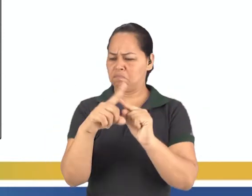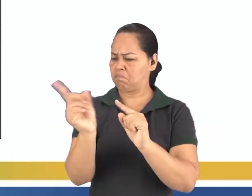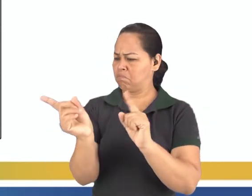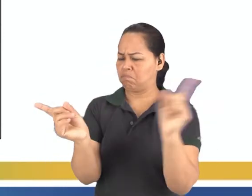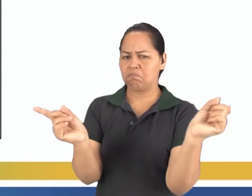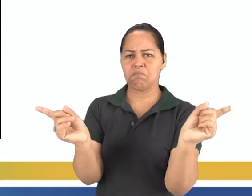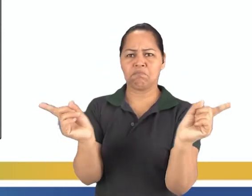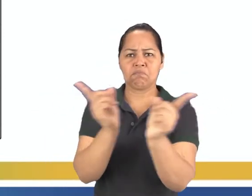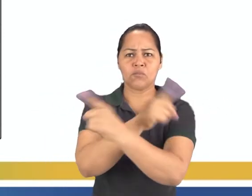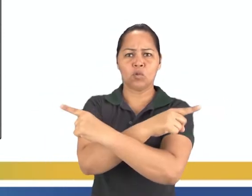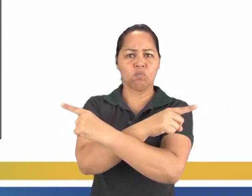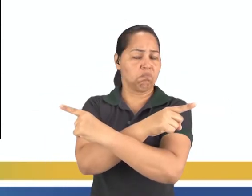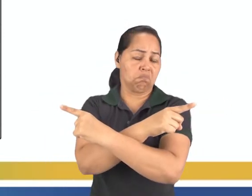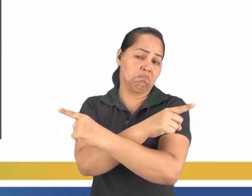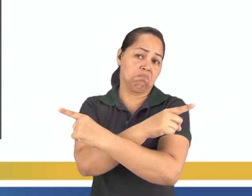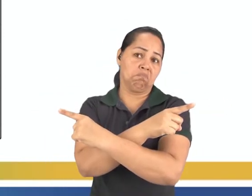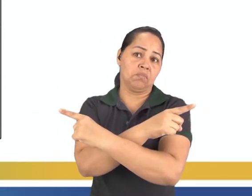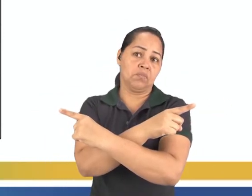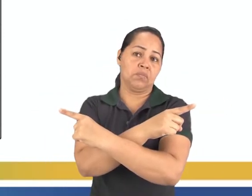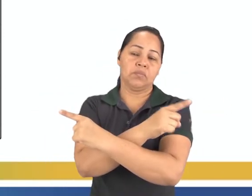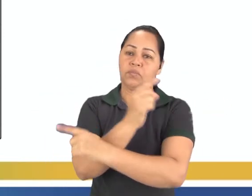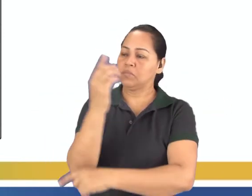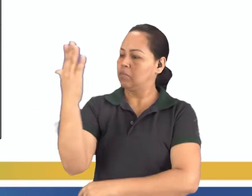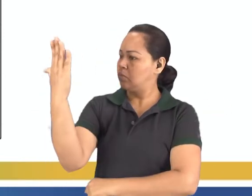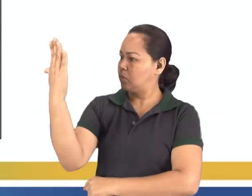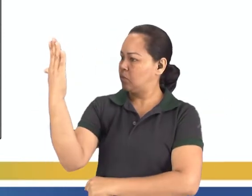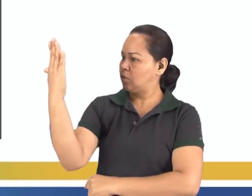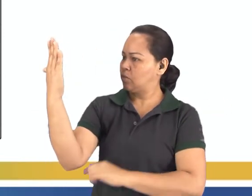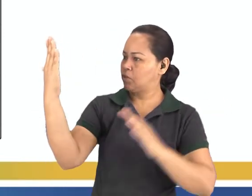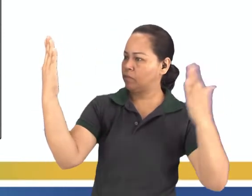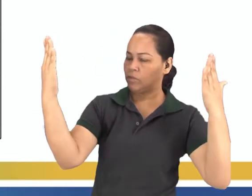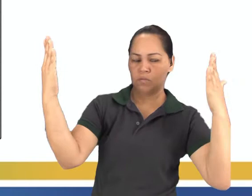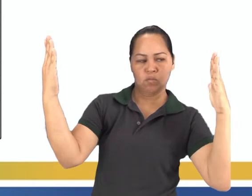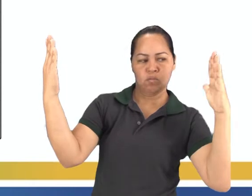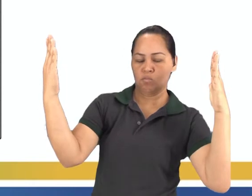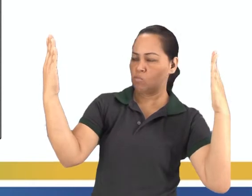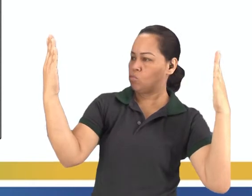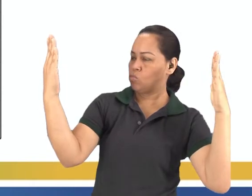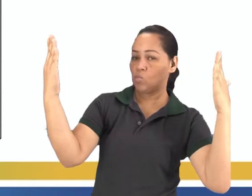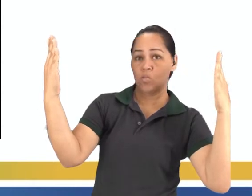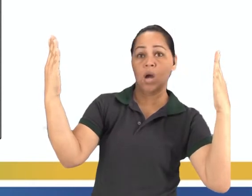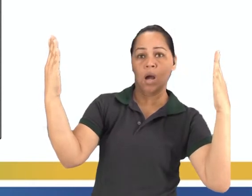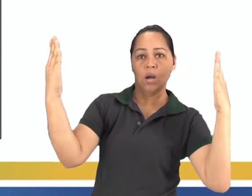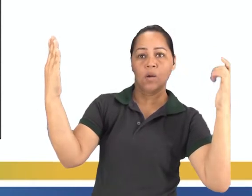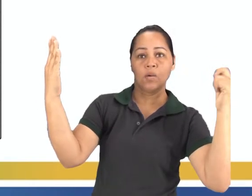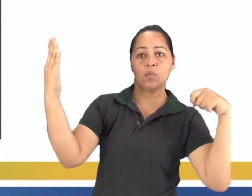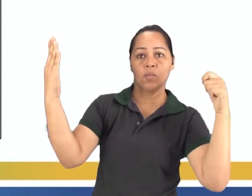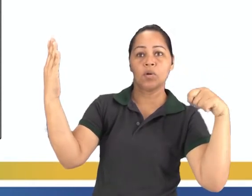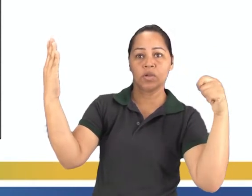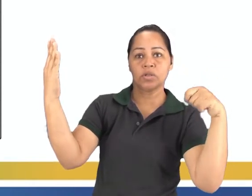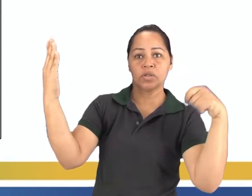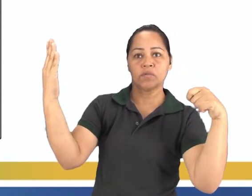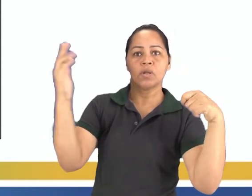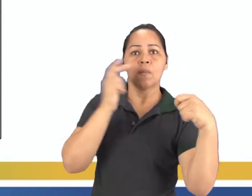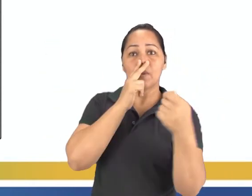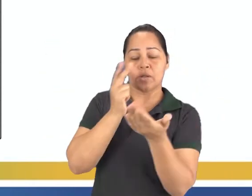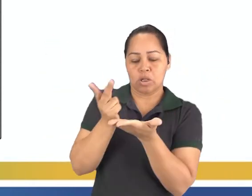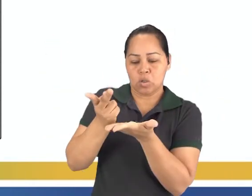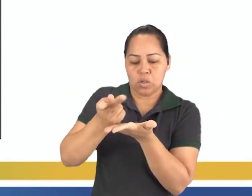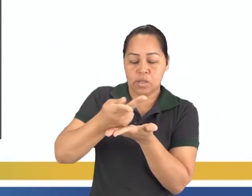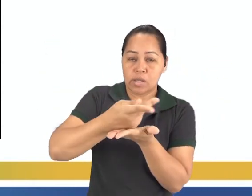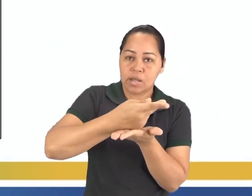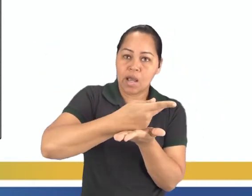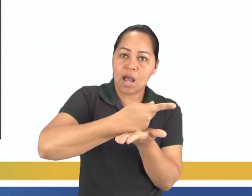a gente vê a imagem num espelho, não é assim? Então, ela aparece ao contrário, como se fosse desenhada ao